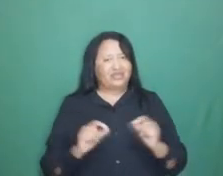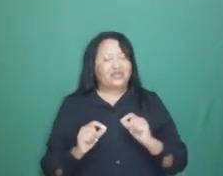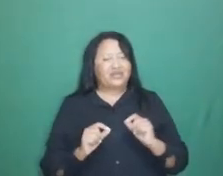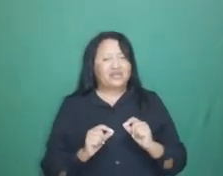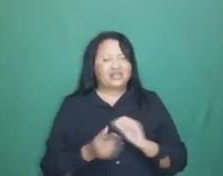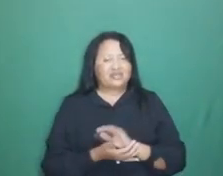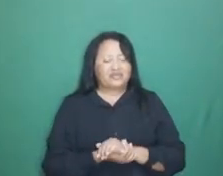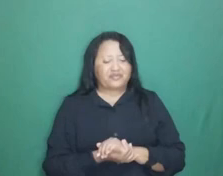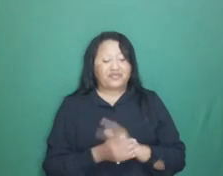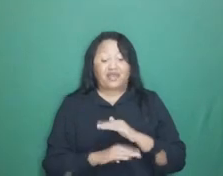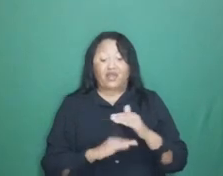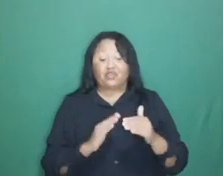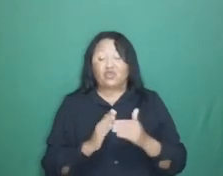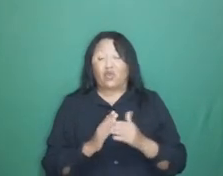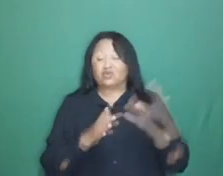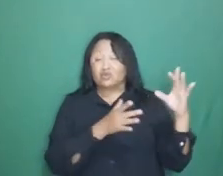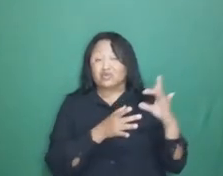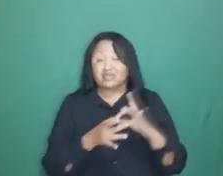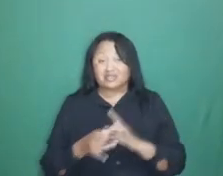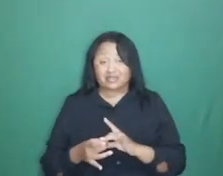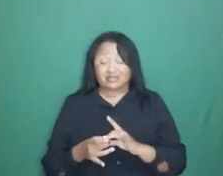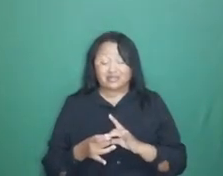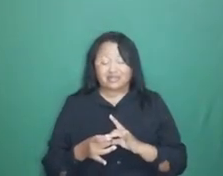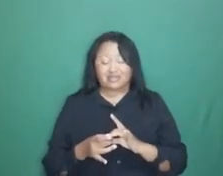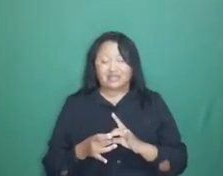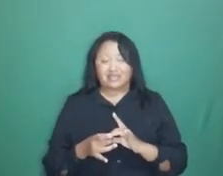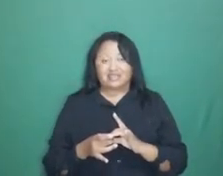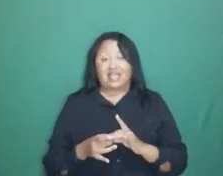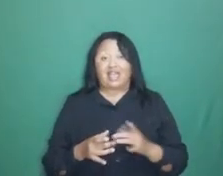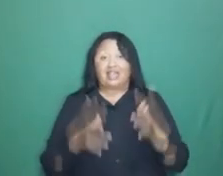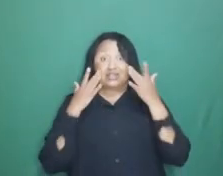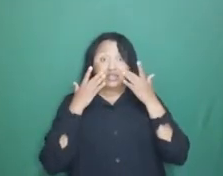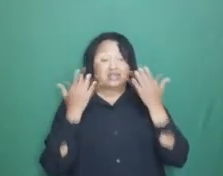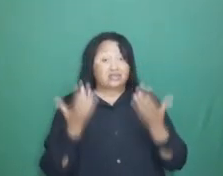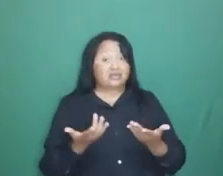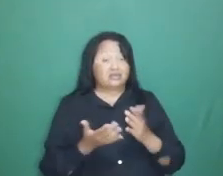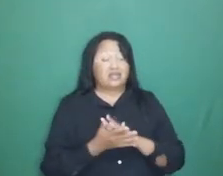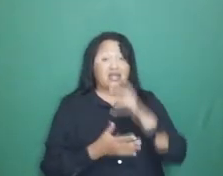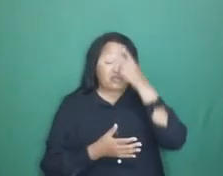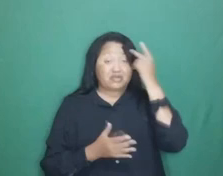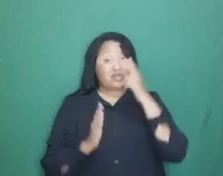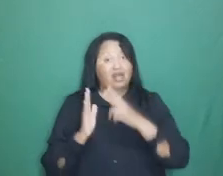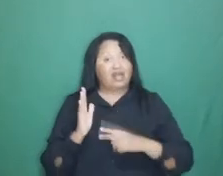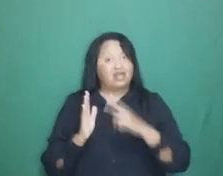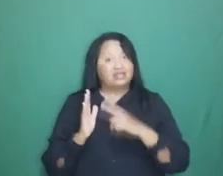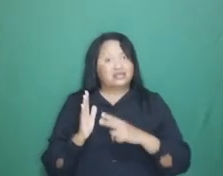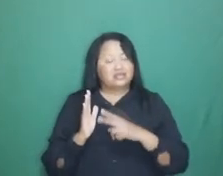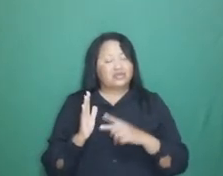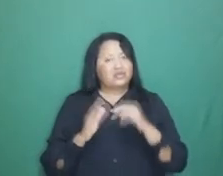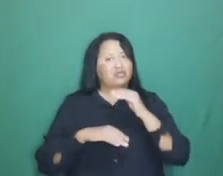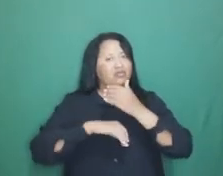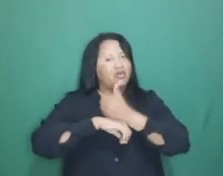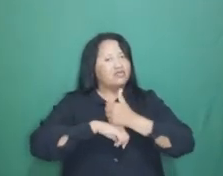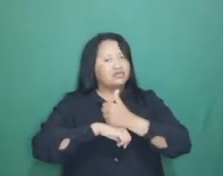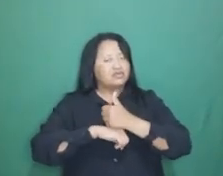frequências dado todo o contexto da cena né ou seja uma pessoa uma pessoa lendo currículo profissional